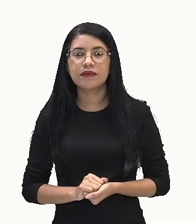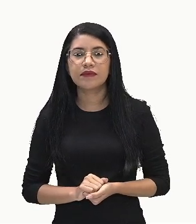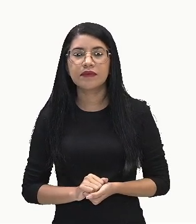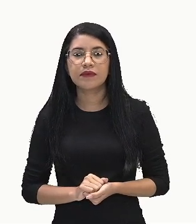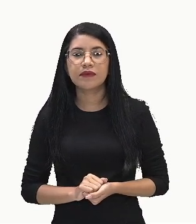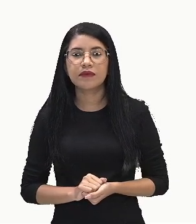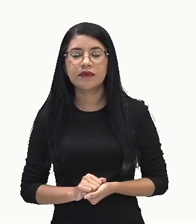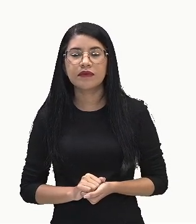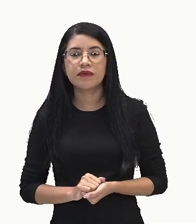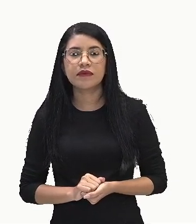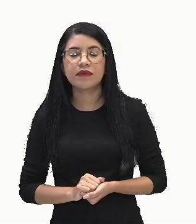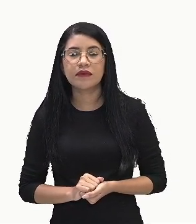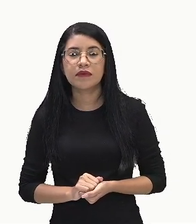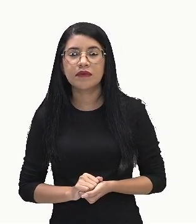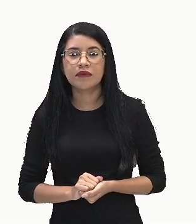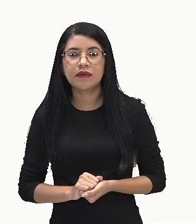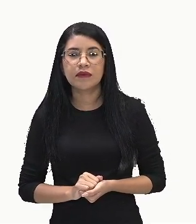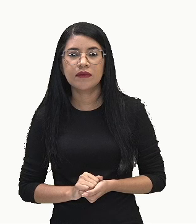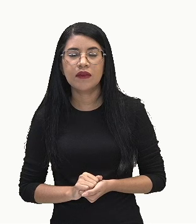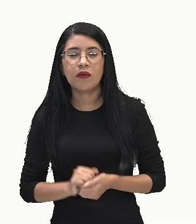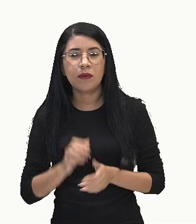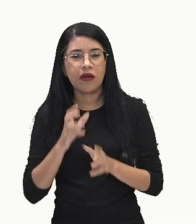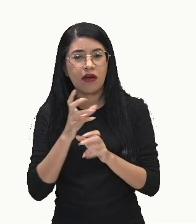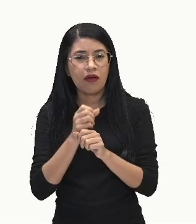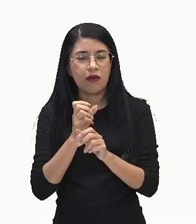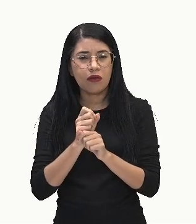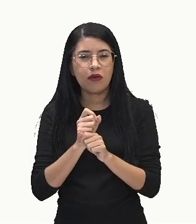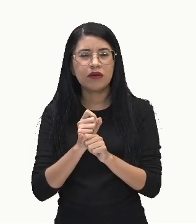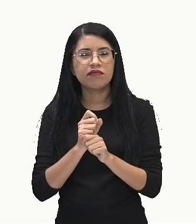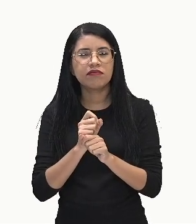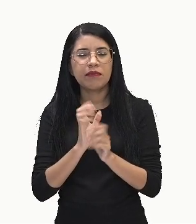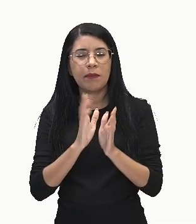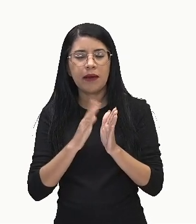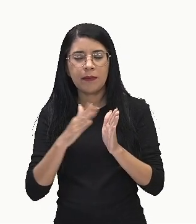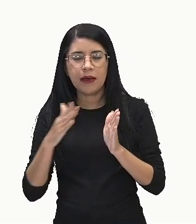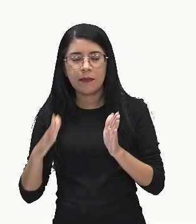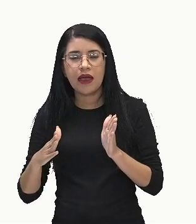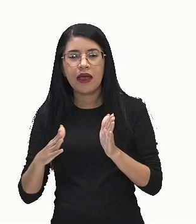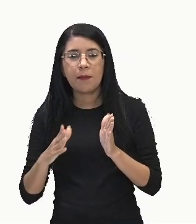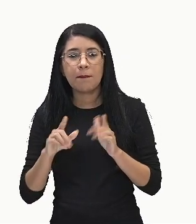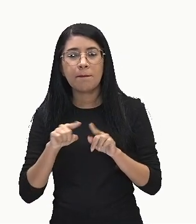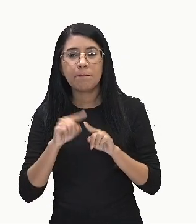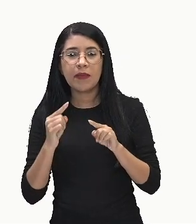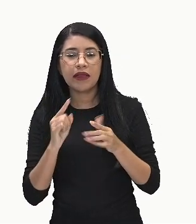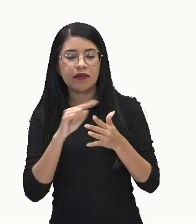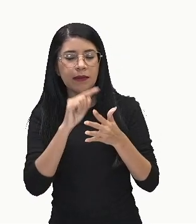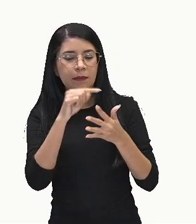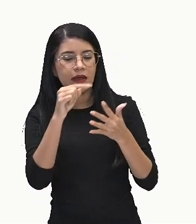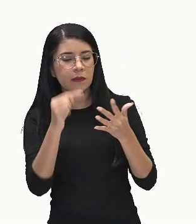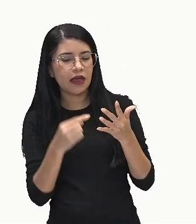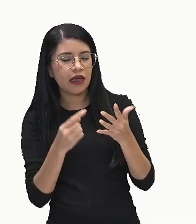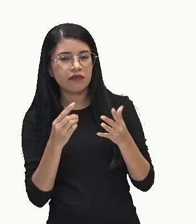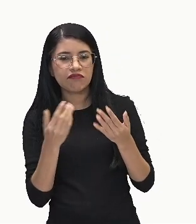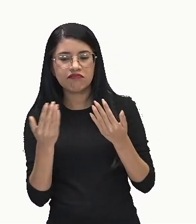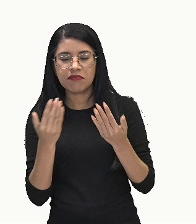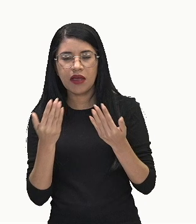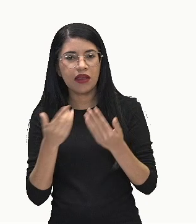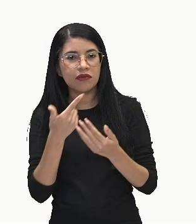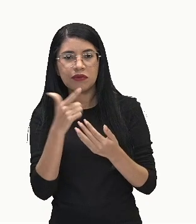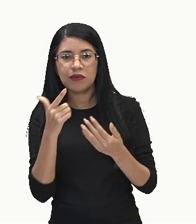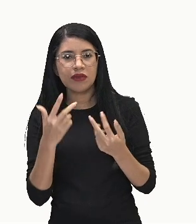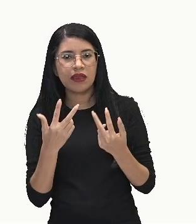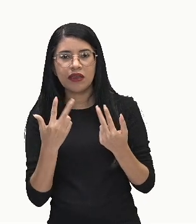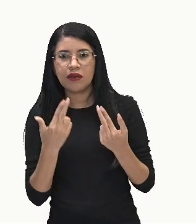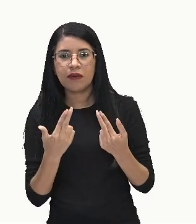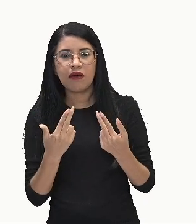fez todos os cálculos, chegou nesse resultado aí você olha nas alternativas, não tem o que você encontrou, né? Mas, na verdade, é